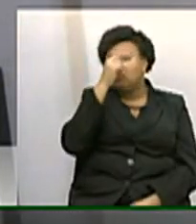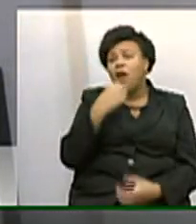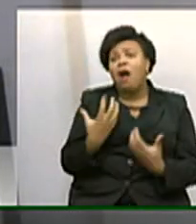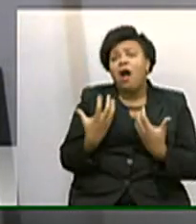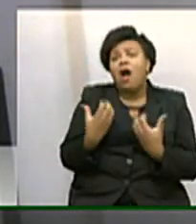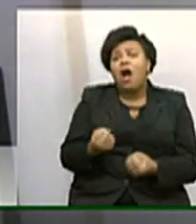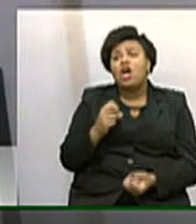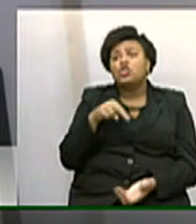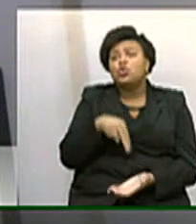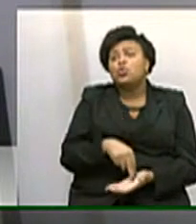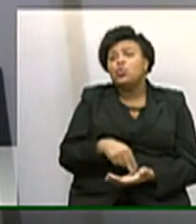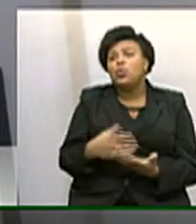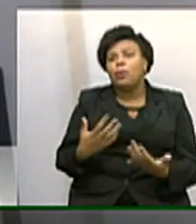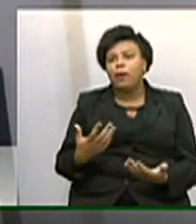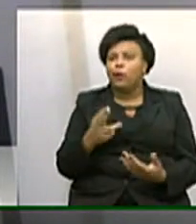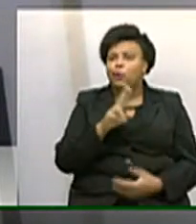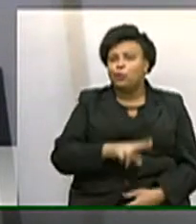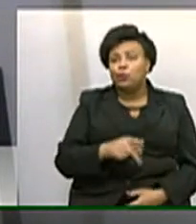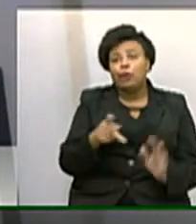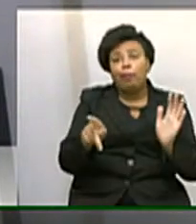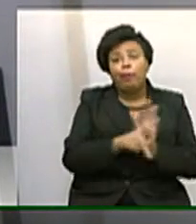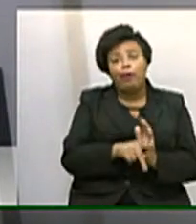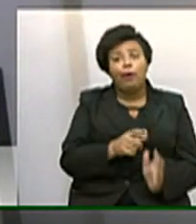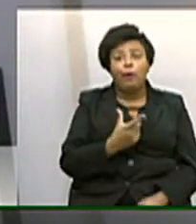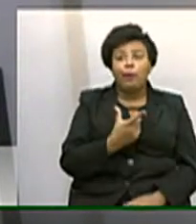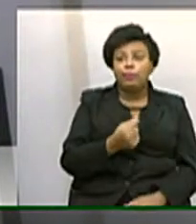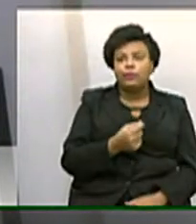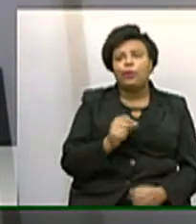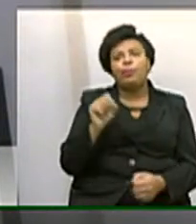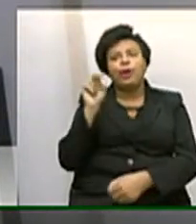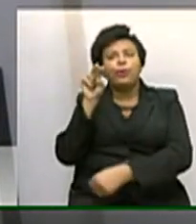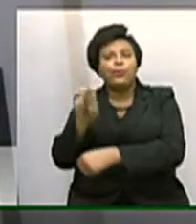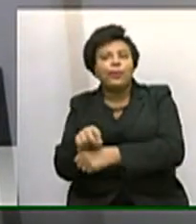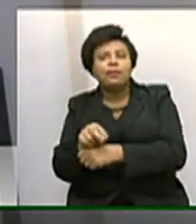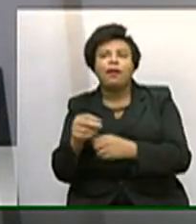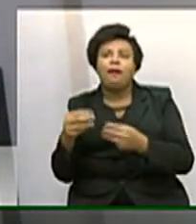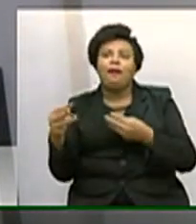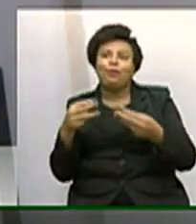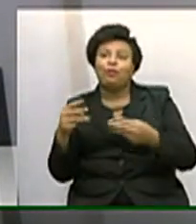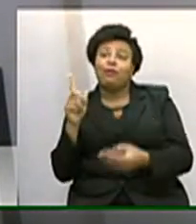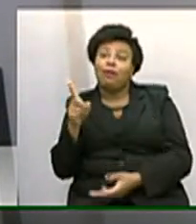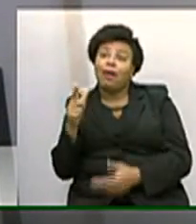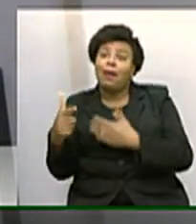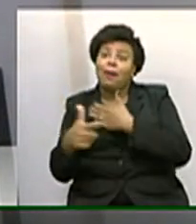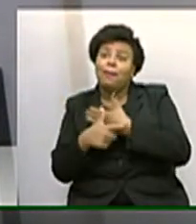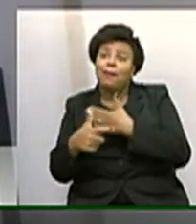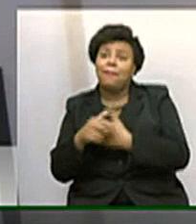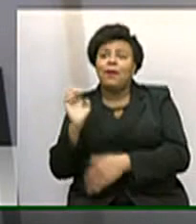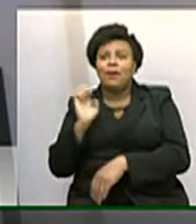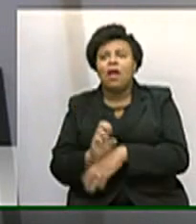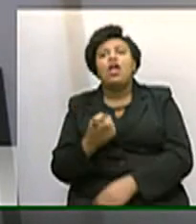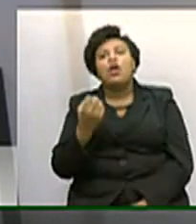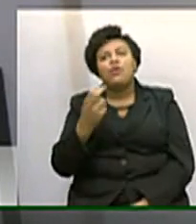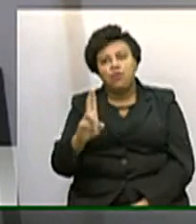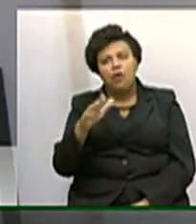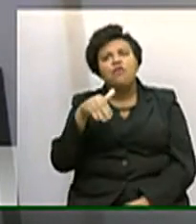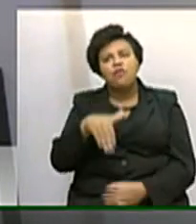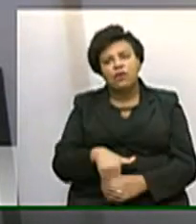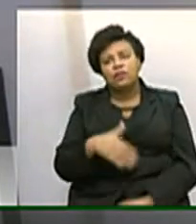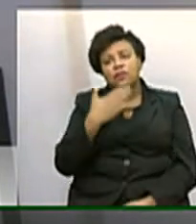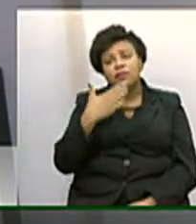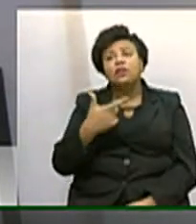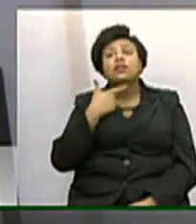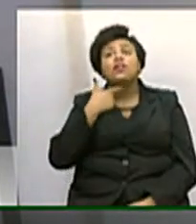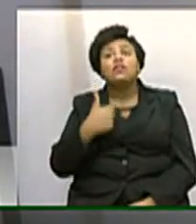aí tem que usar recursos próprios seus para cuidar de uma rodovia que seria obrigação do Estado. Eu votarei favorável, que é o